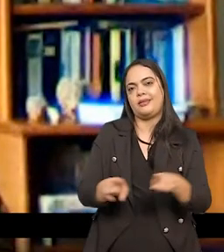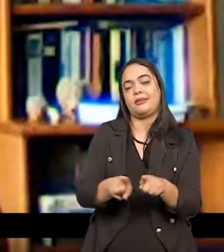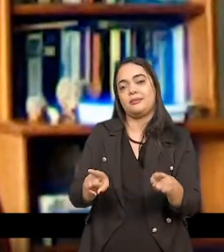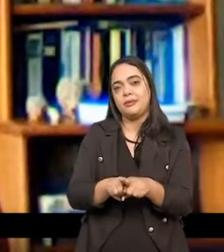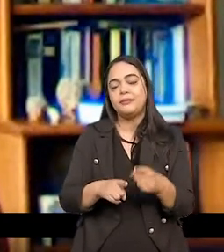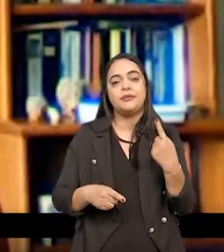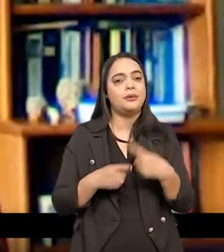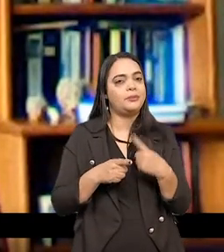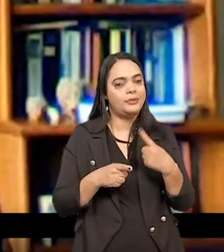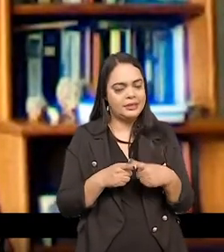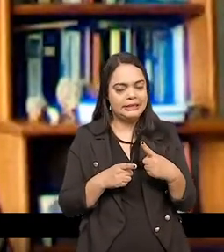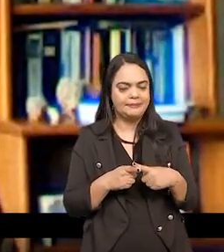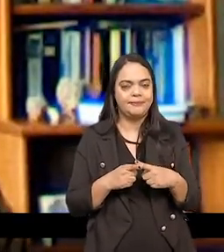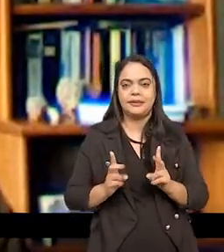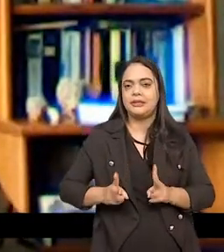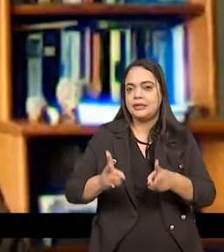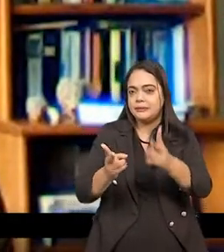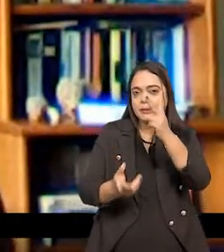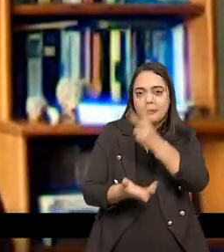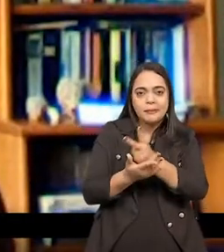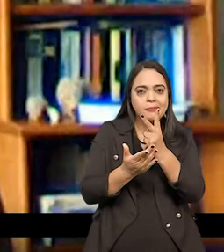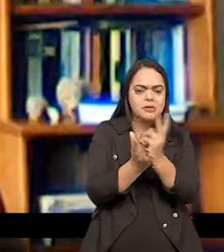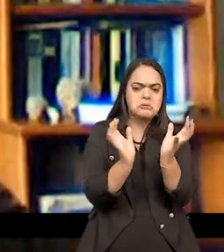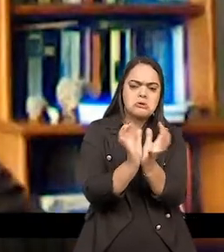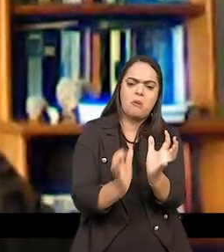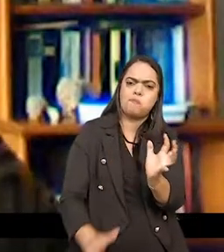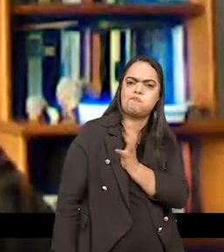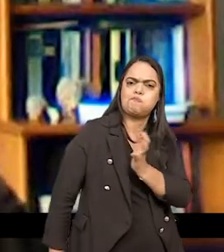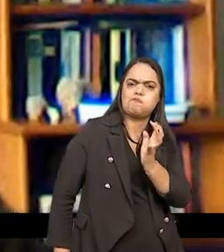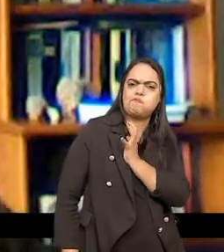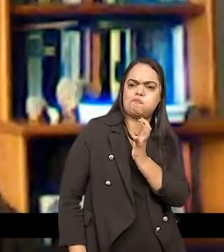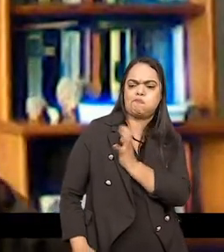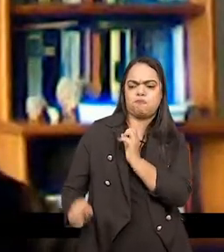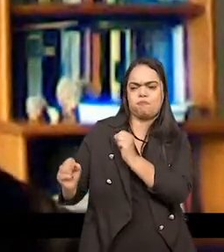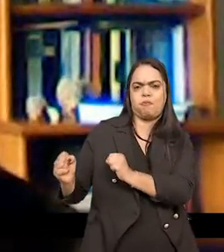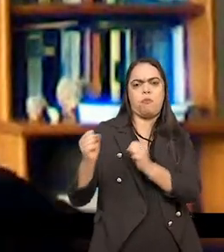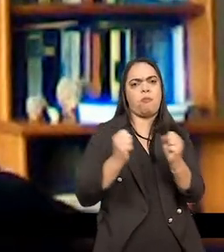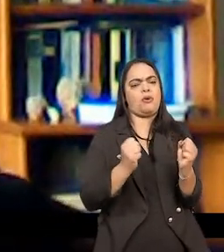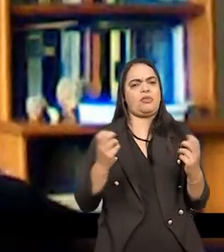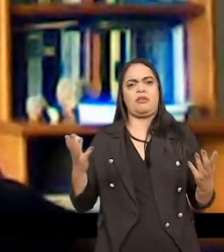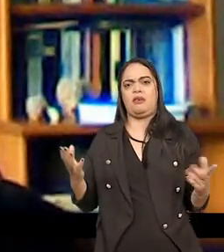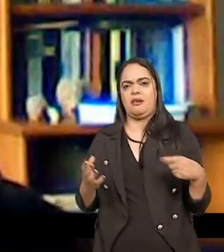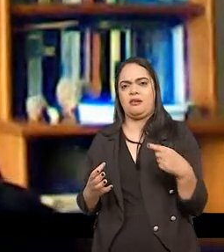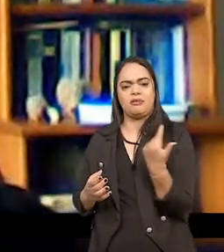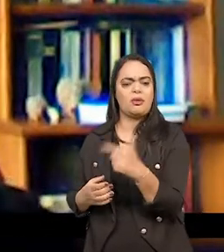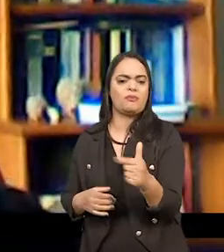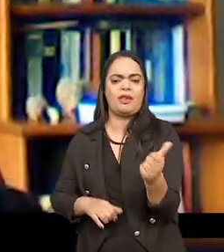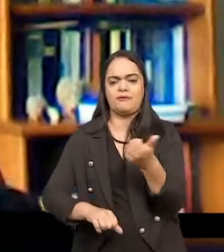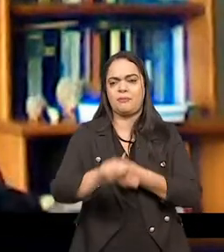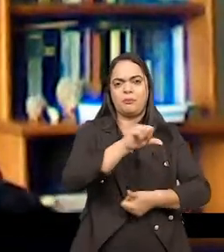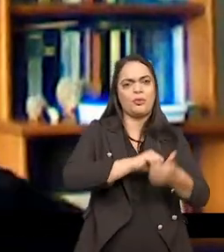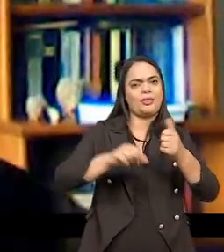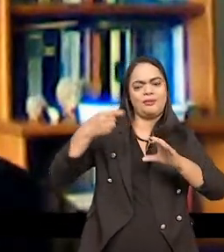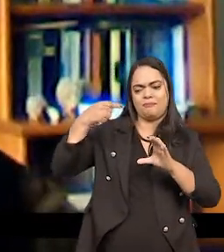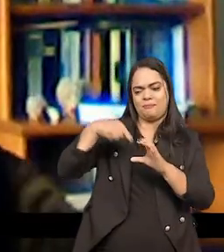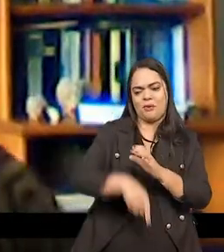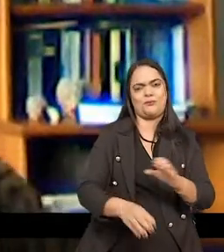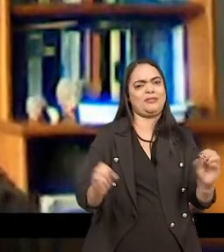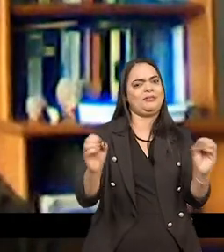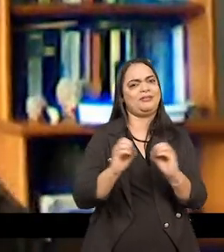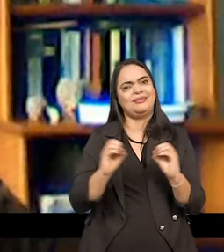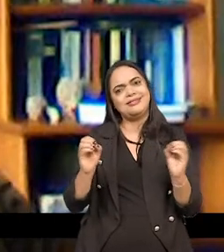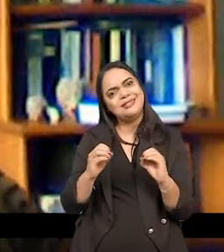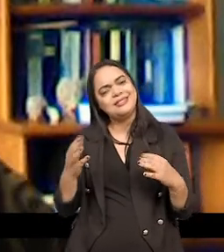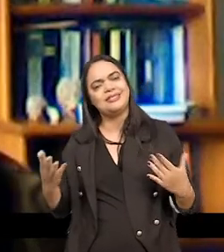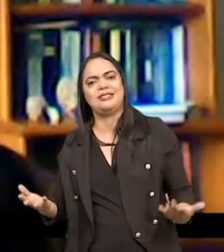elite que se mantém no poder, né? Então, sempre a mesma elite. Nós não tivemos mudanças profundas, nenhuma. Se a gente